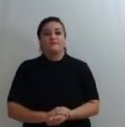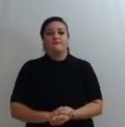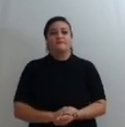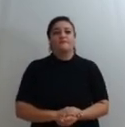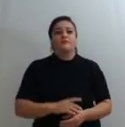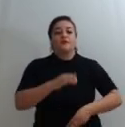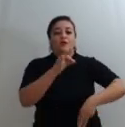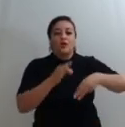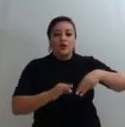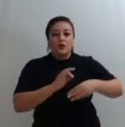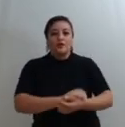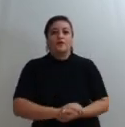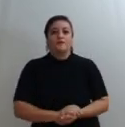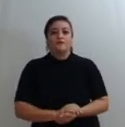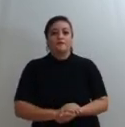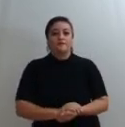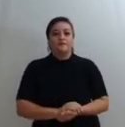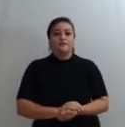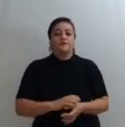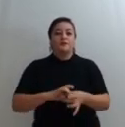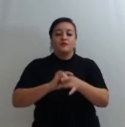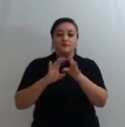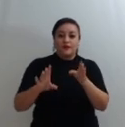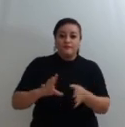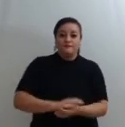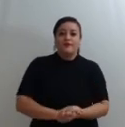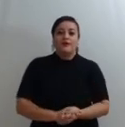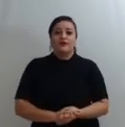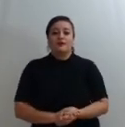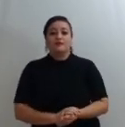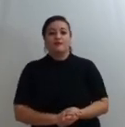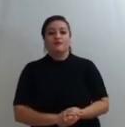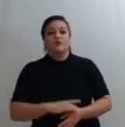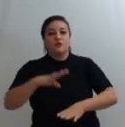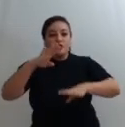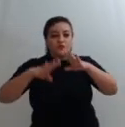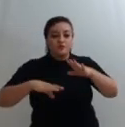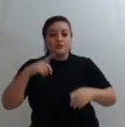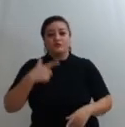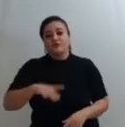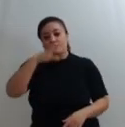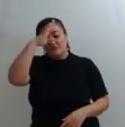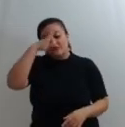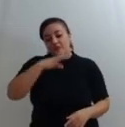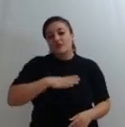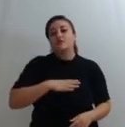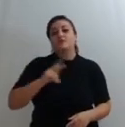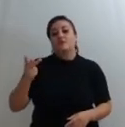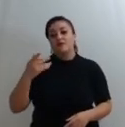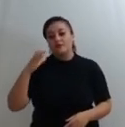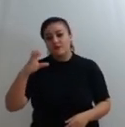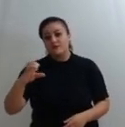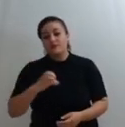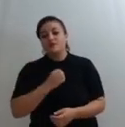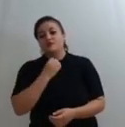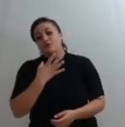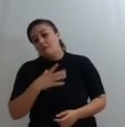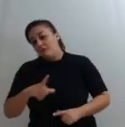para negar o livramento condicional, considerando que não havia a prova pré-constituída no habeas corpus de bom comportamento.